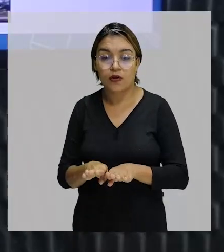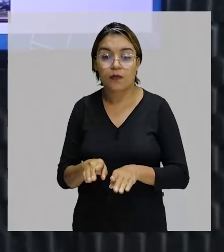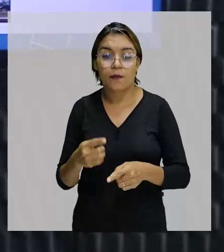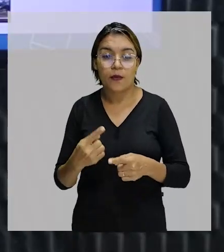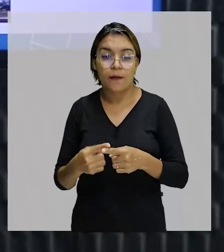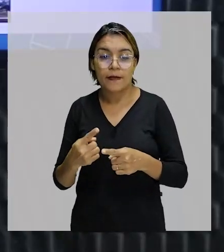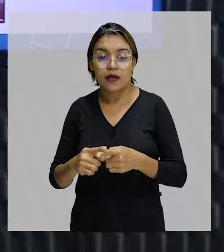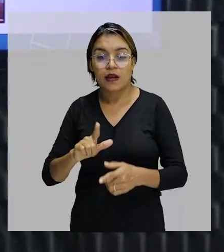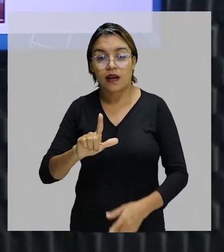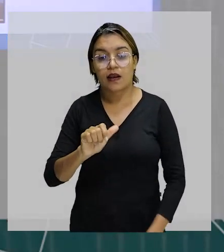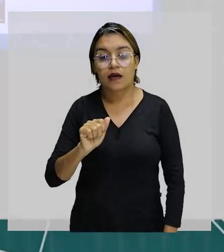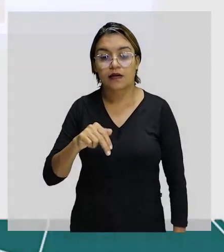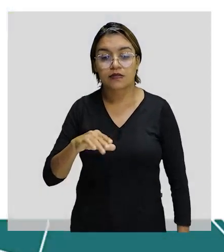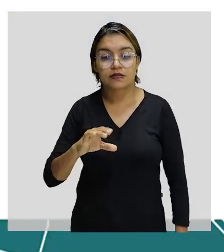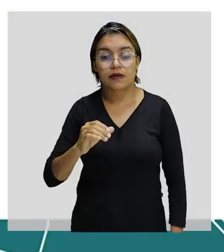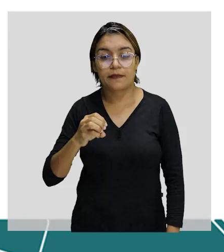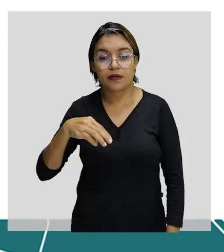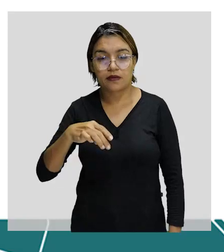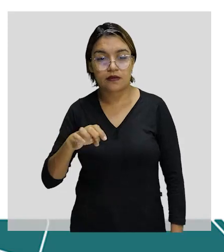realizado um lançamento.